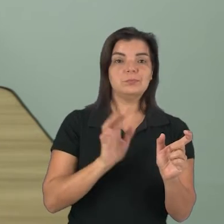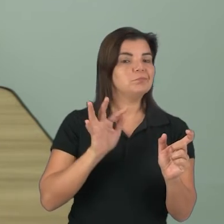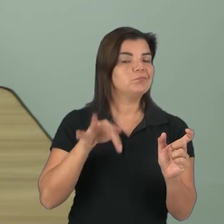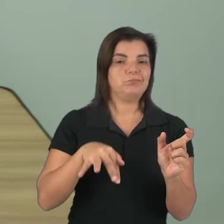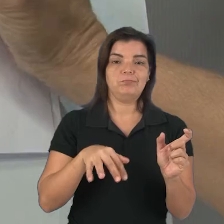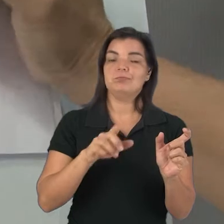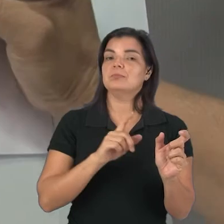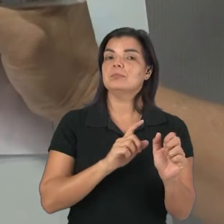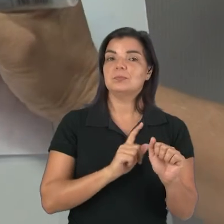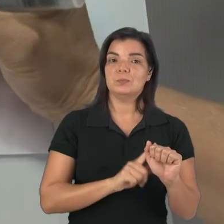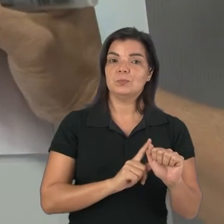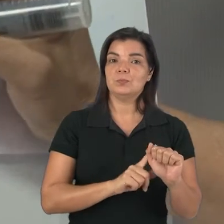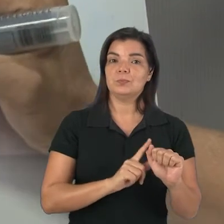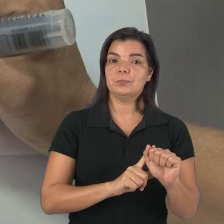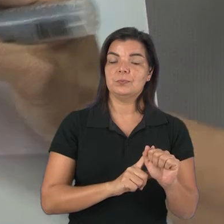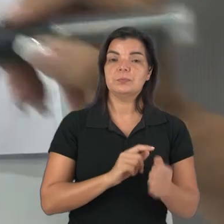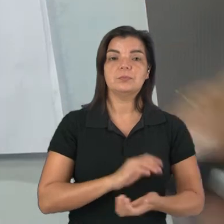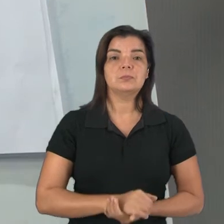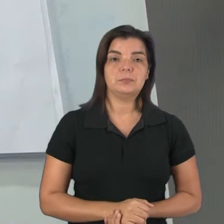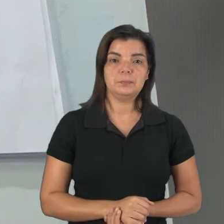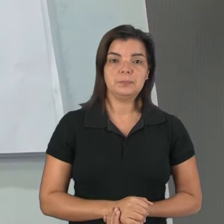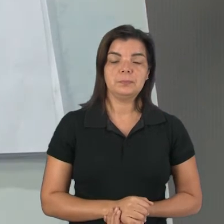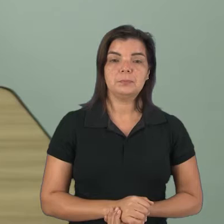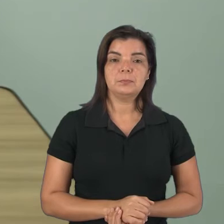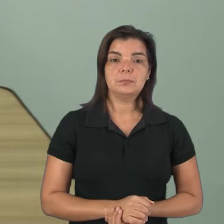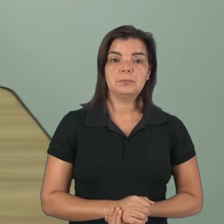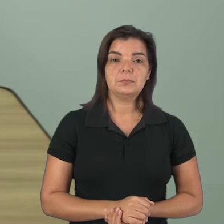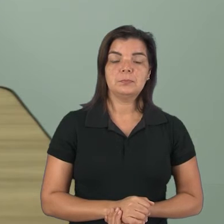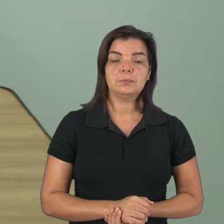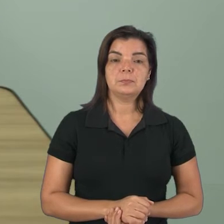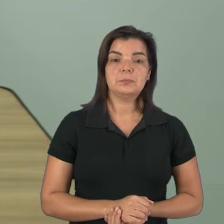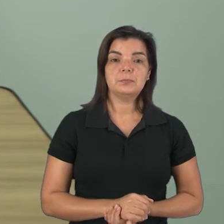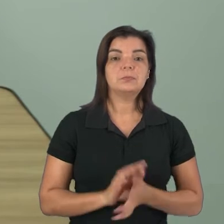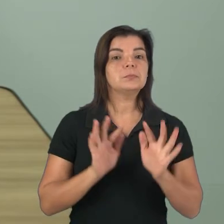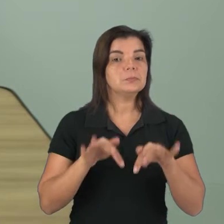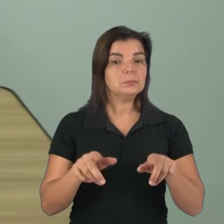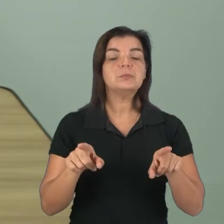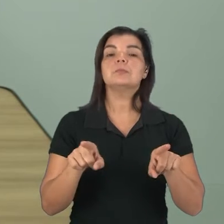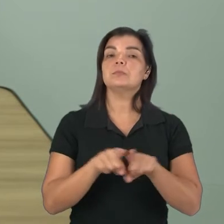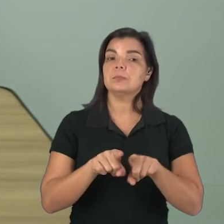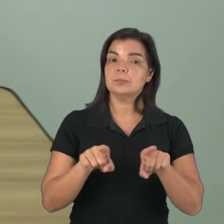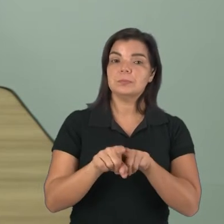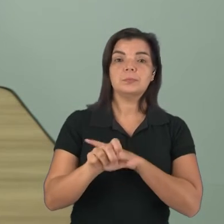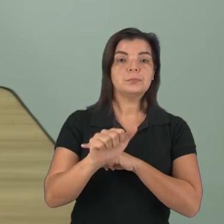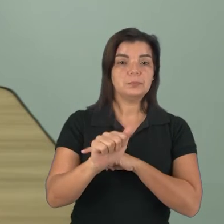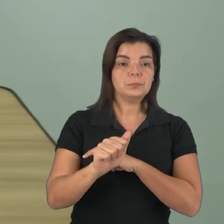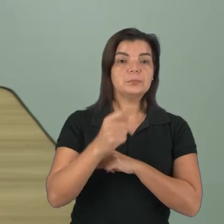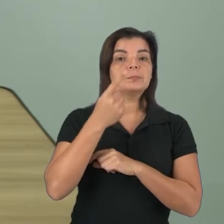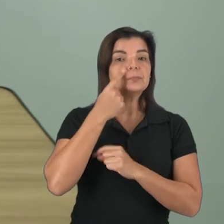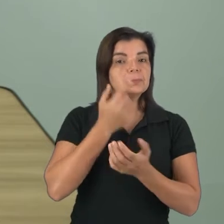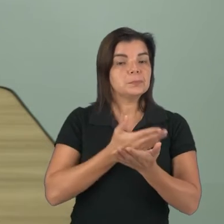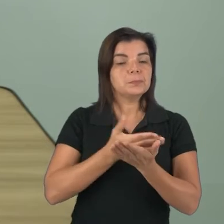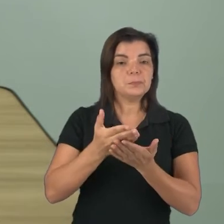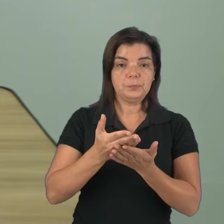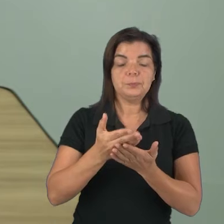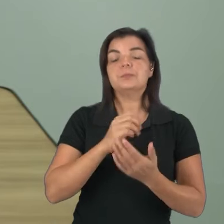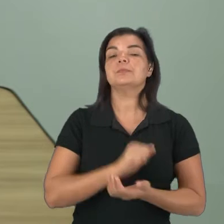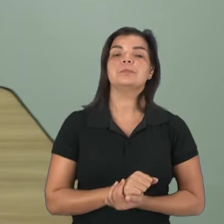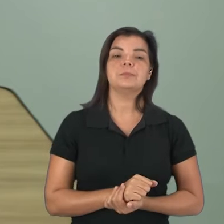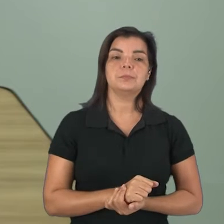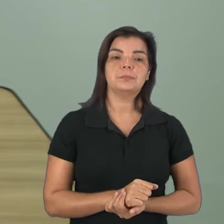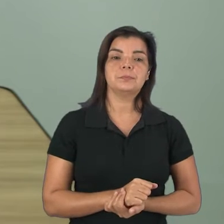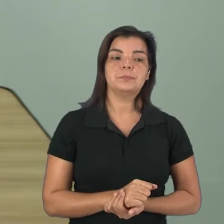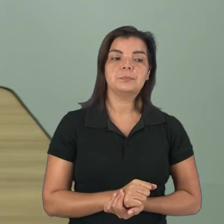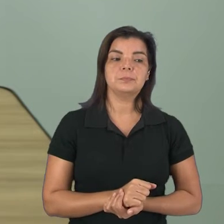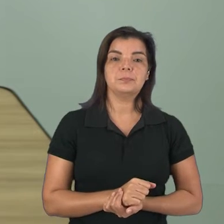terminam com a olha aqui crianças terminam com a também então nós vamos ver o primeiro pedacinho